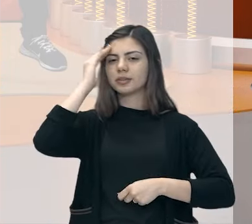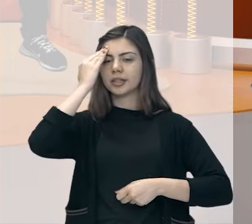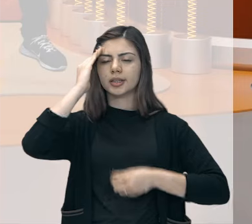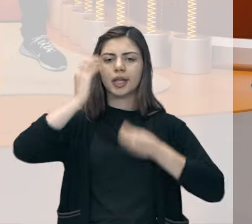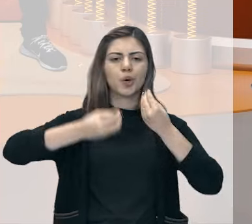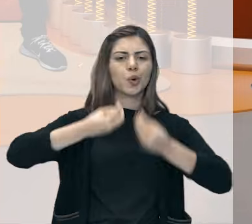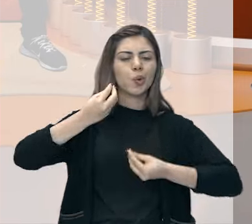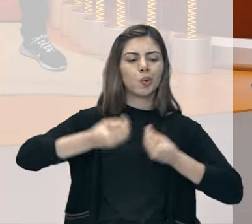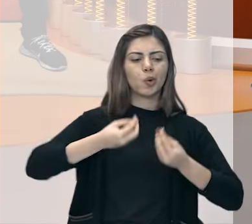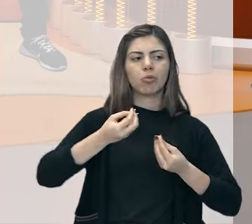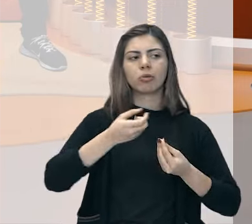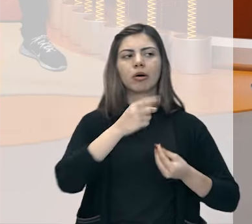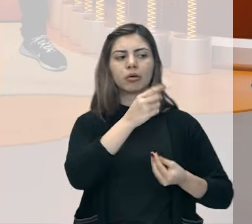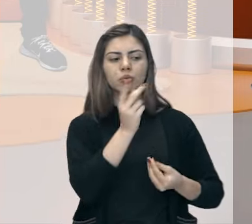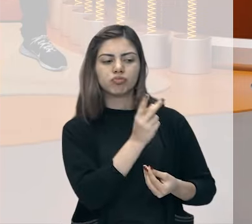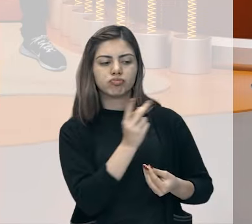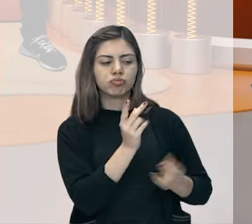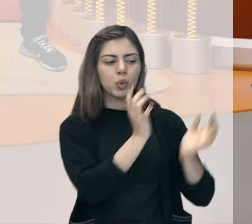essa relação